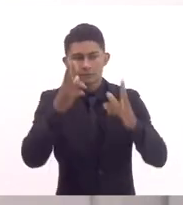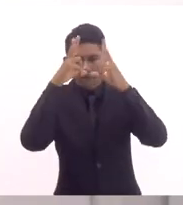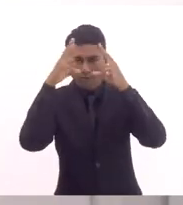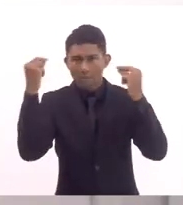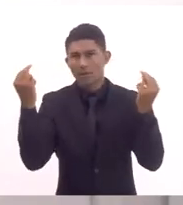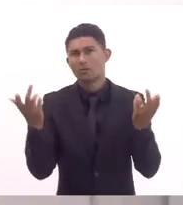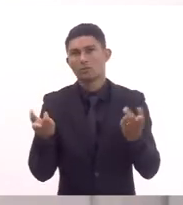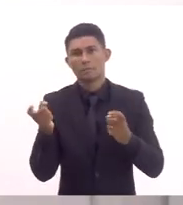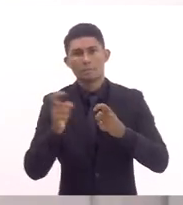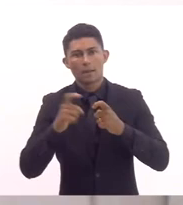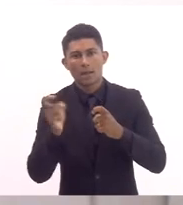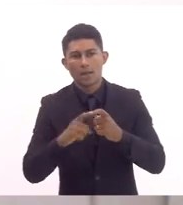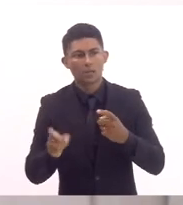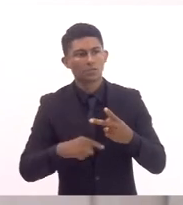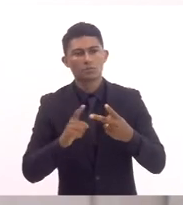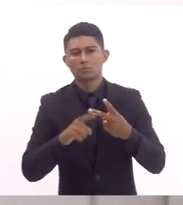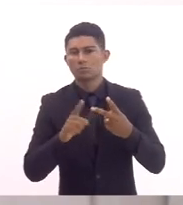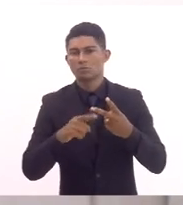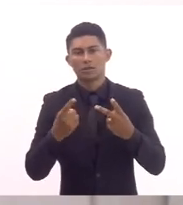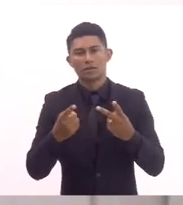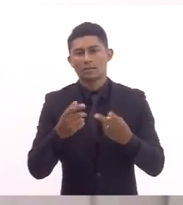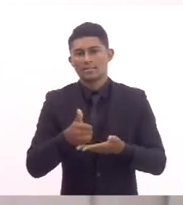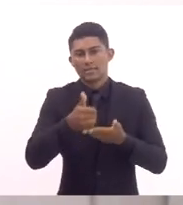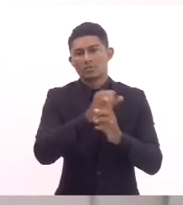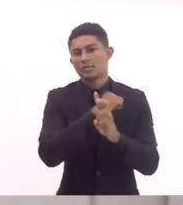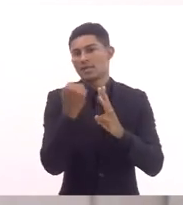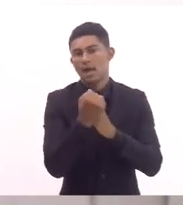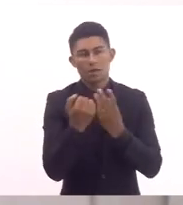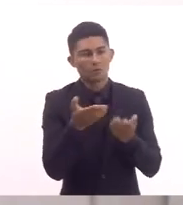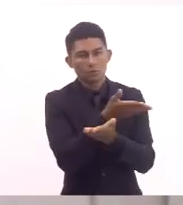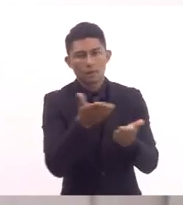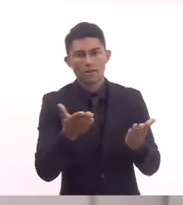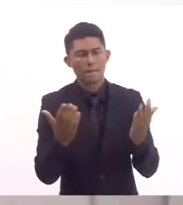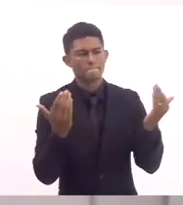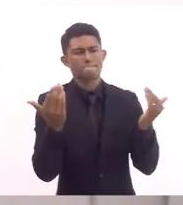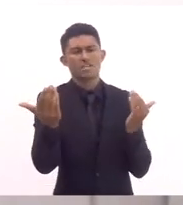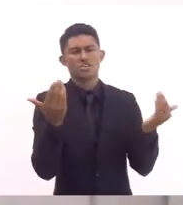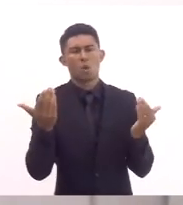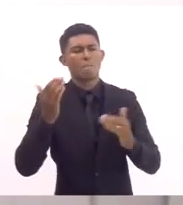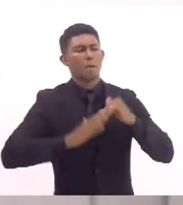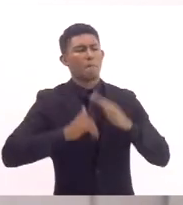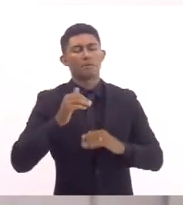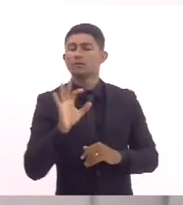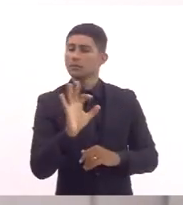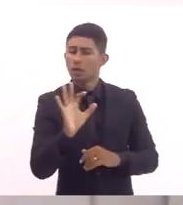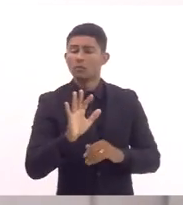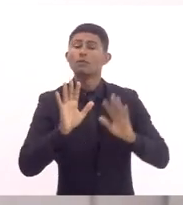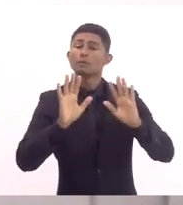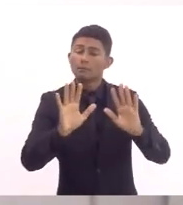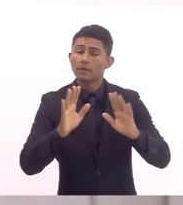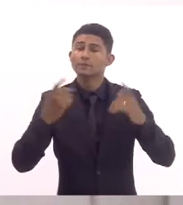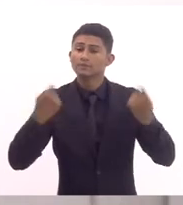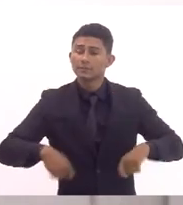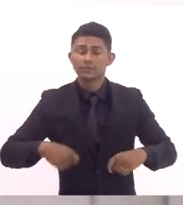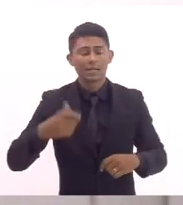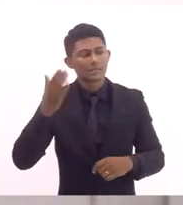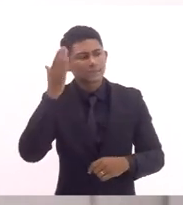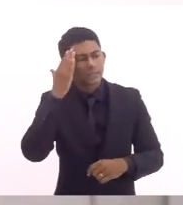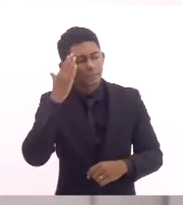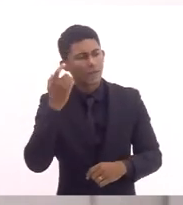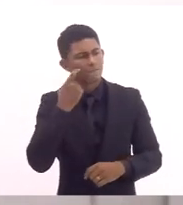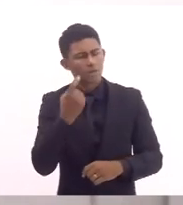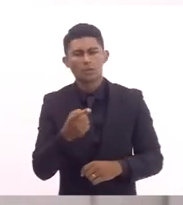médicos assistentes sociais que trabalham lá sejam psicólogos mas a gente precisa é que eles tenham um mínimo com e para poder identificar